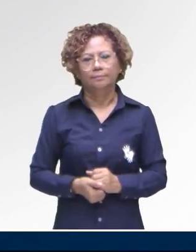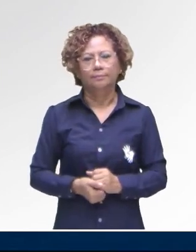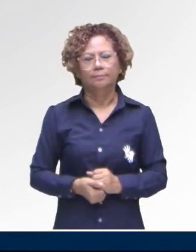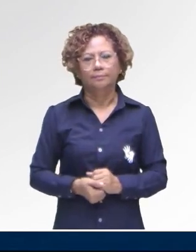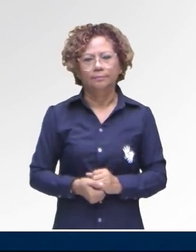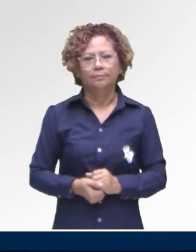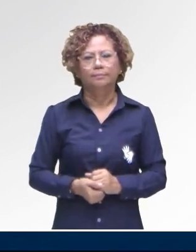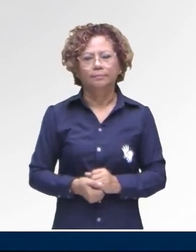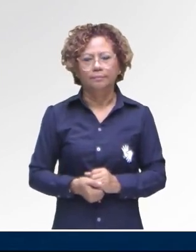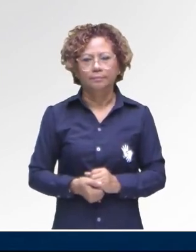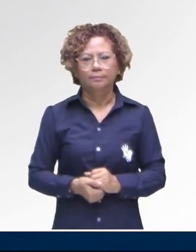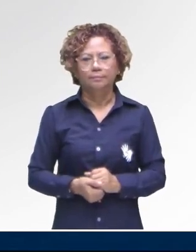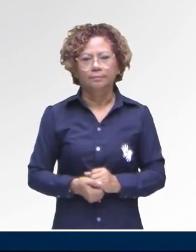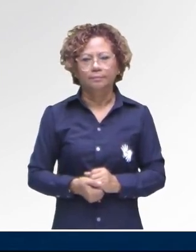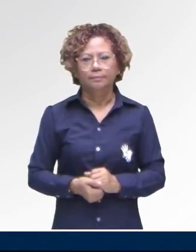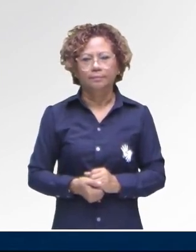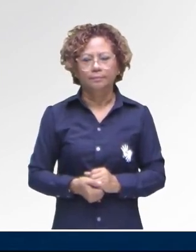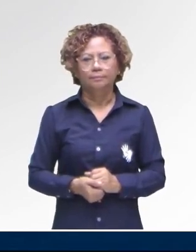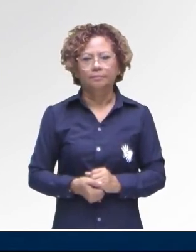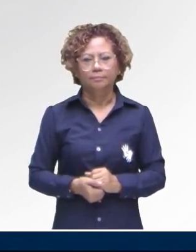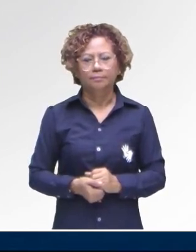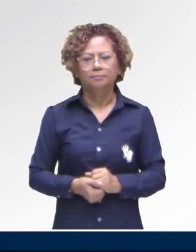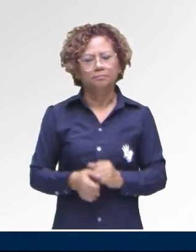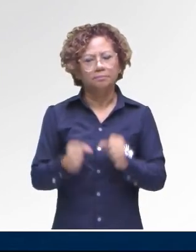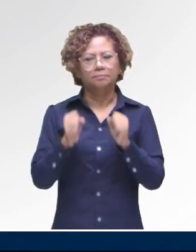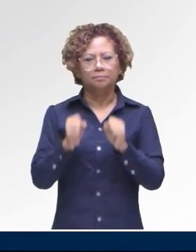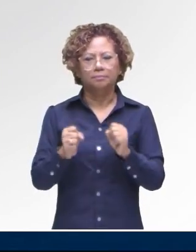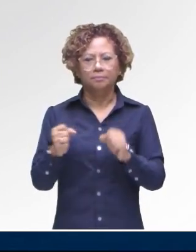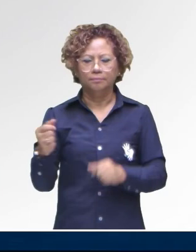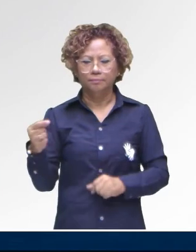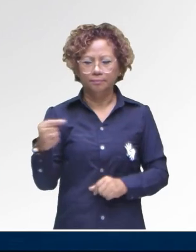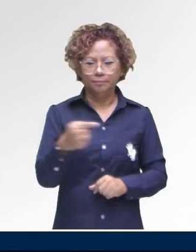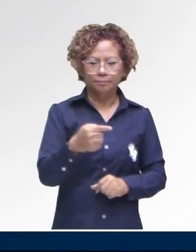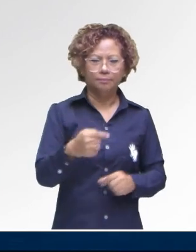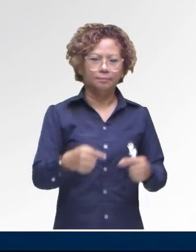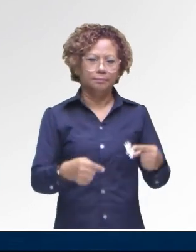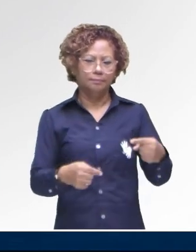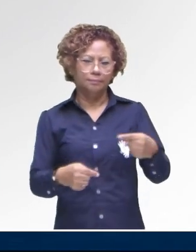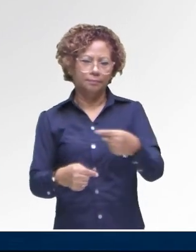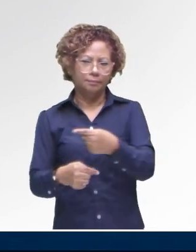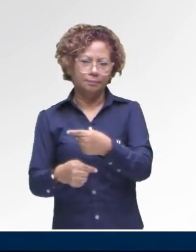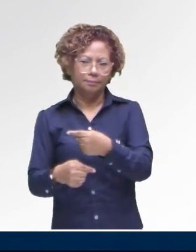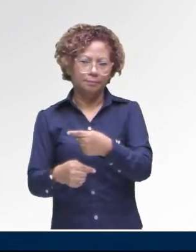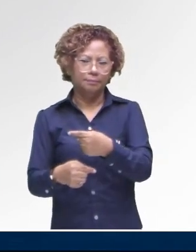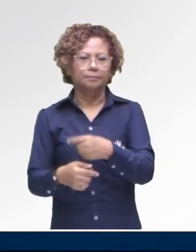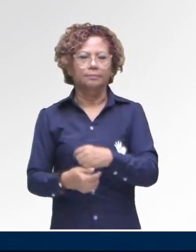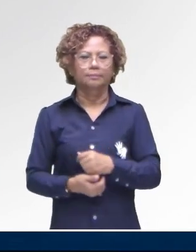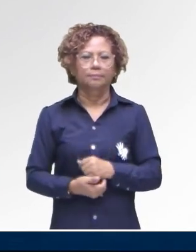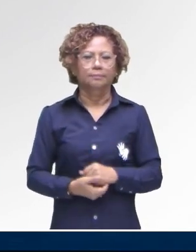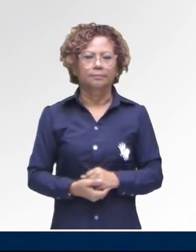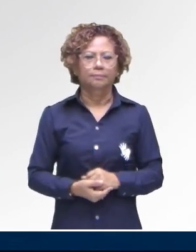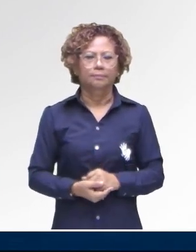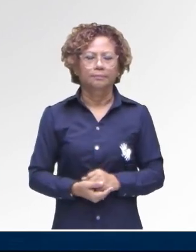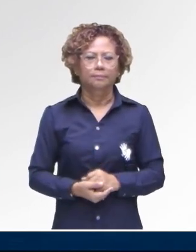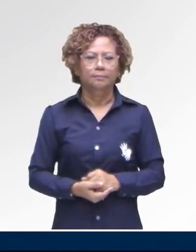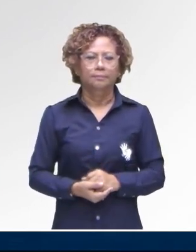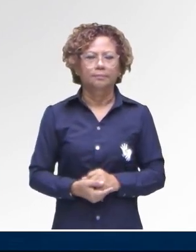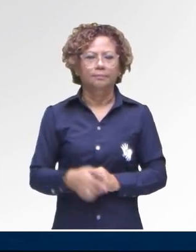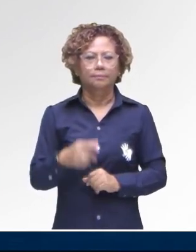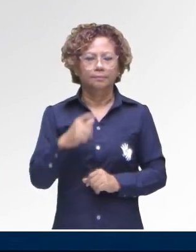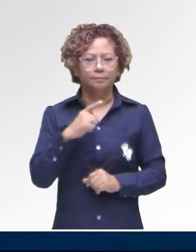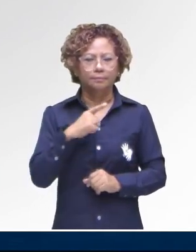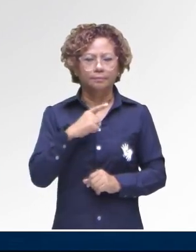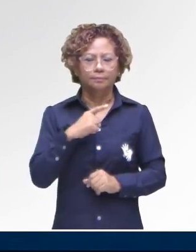segue infinitamente, tanto para um lado quanto para o outro. E nós temos, né, a letra